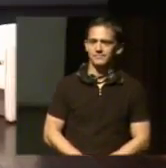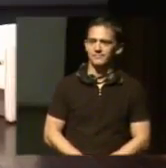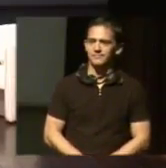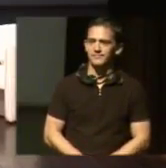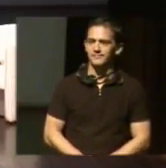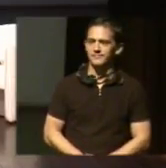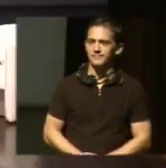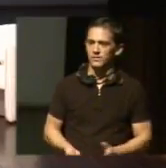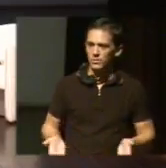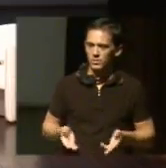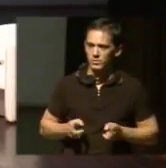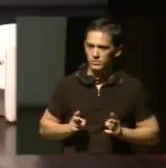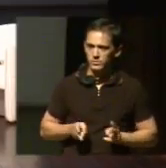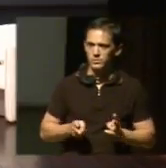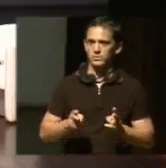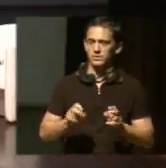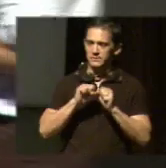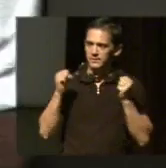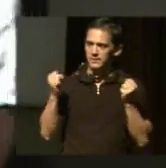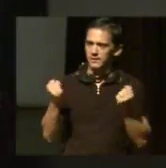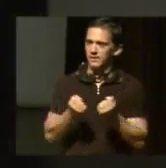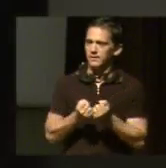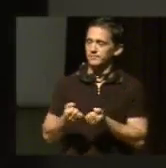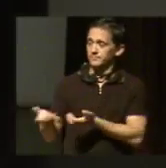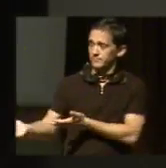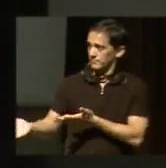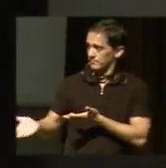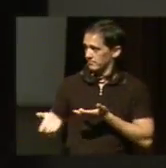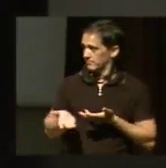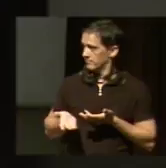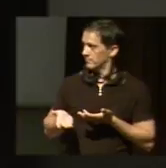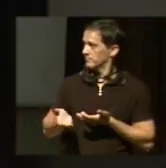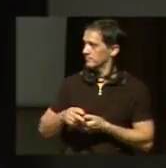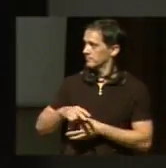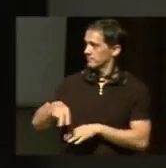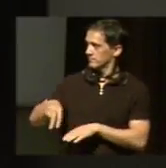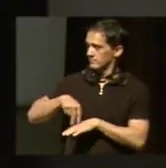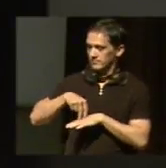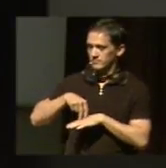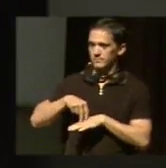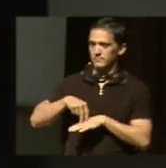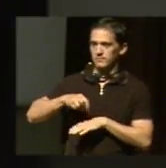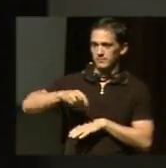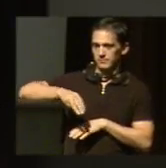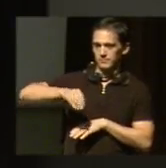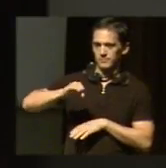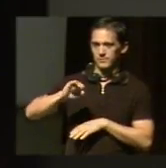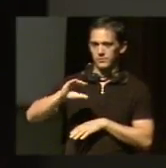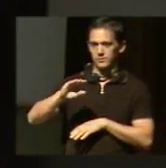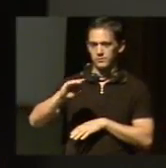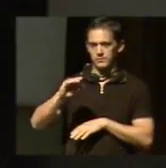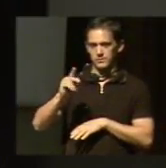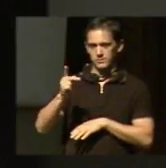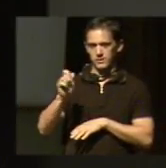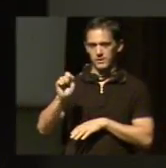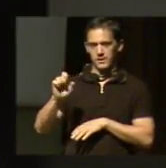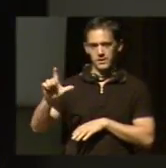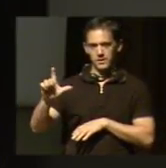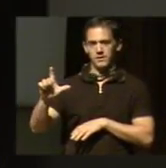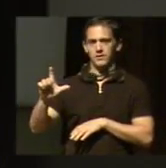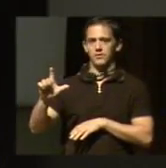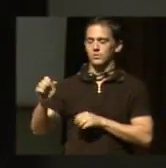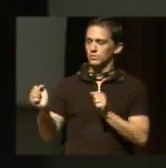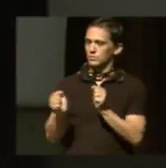Dando continuidade ao nosso seminário, nós convidamos agora ao palco o Dr. Michael Doll, acompanhado do professor